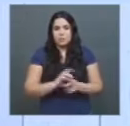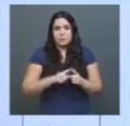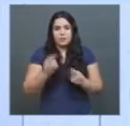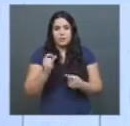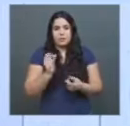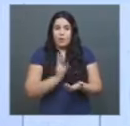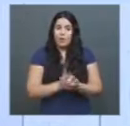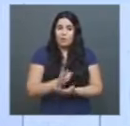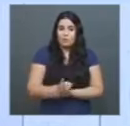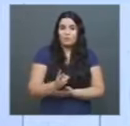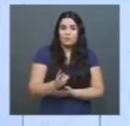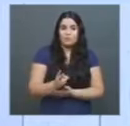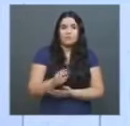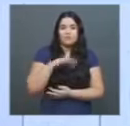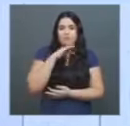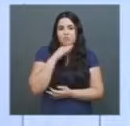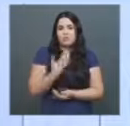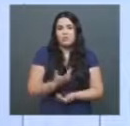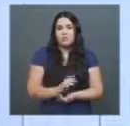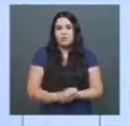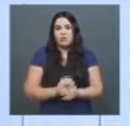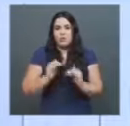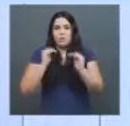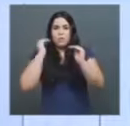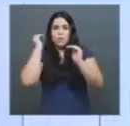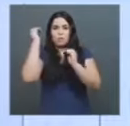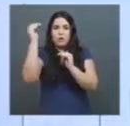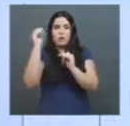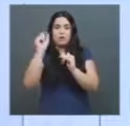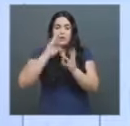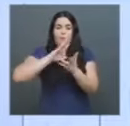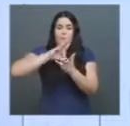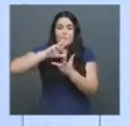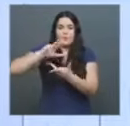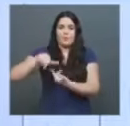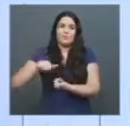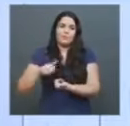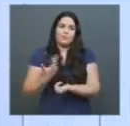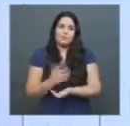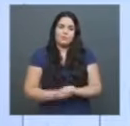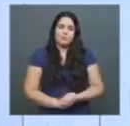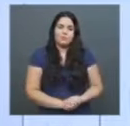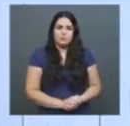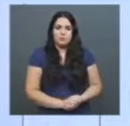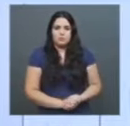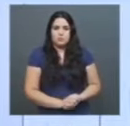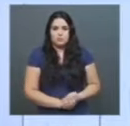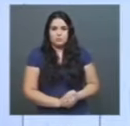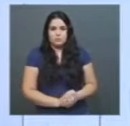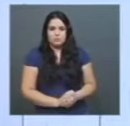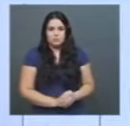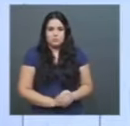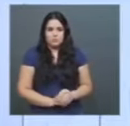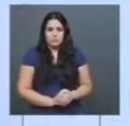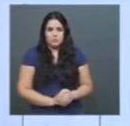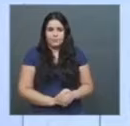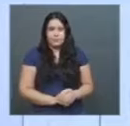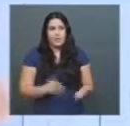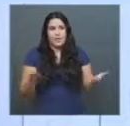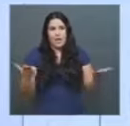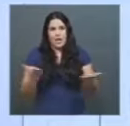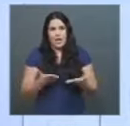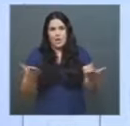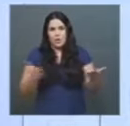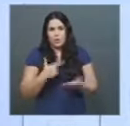continuamos com as taxas muito elevadas em relação ao global, né, em relação ao mundo, mundial. Nós temos uma taxa atual, né,